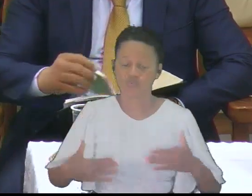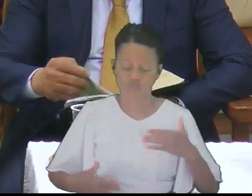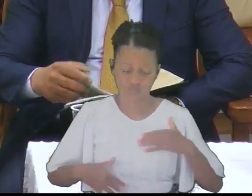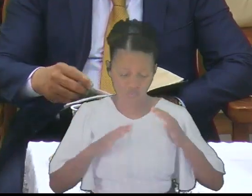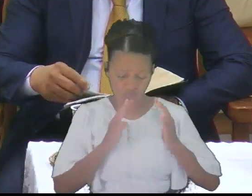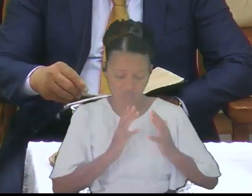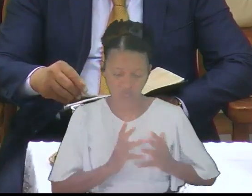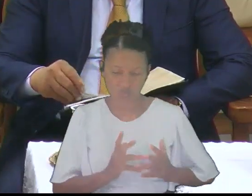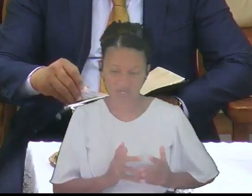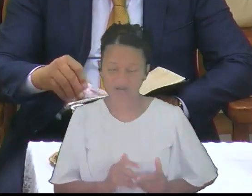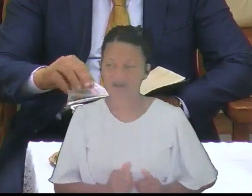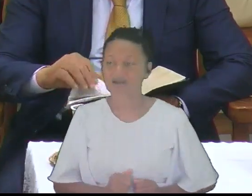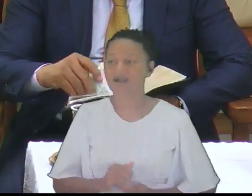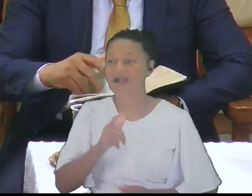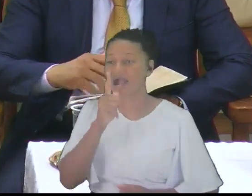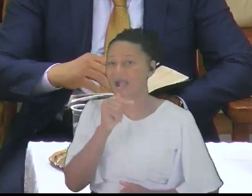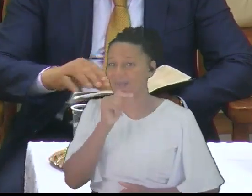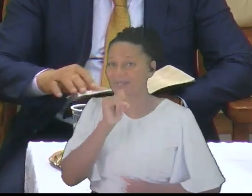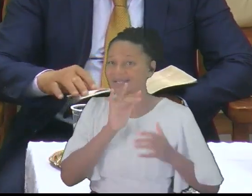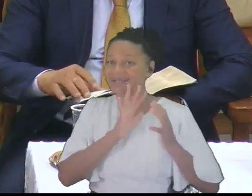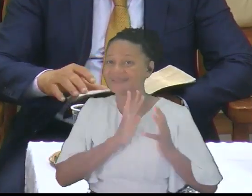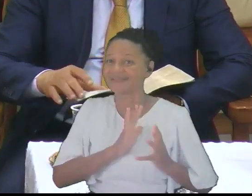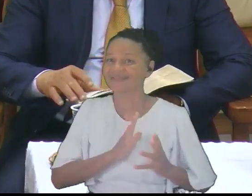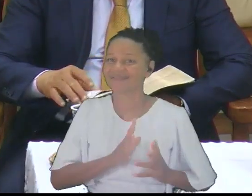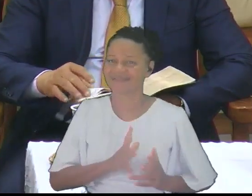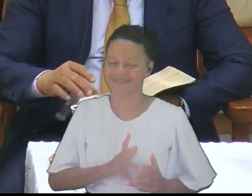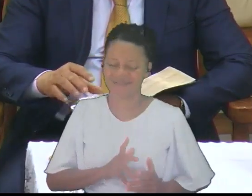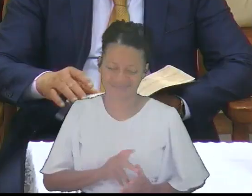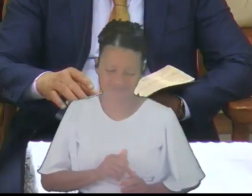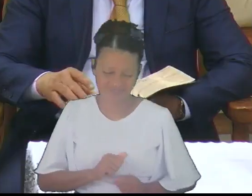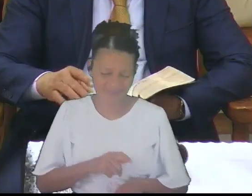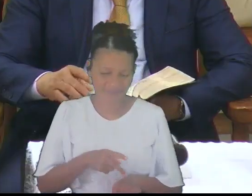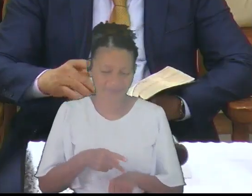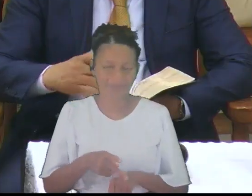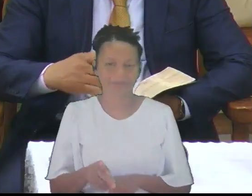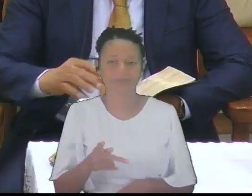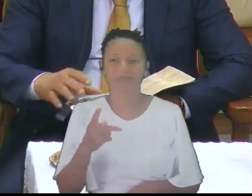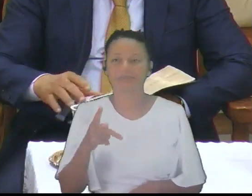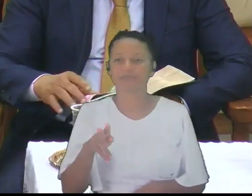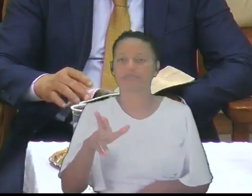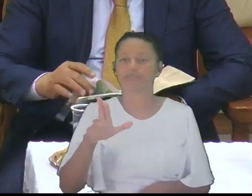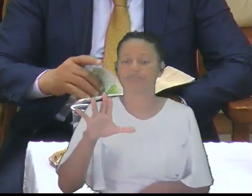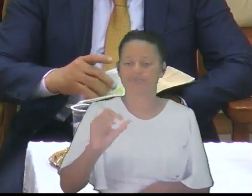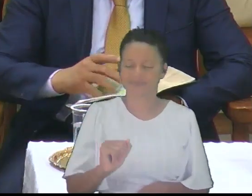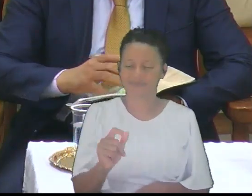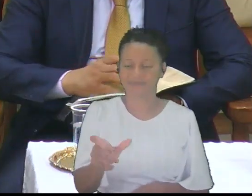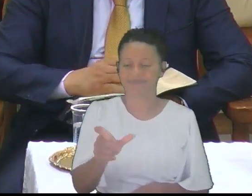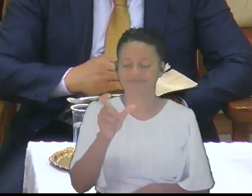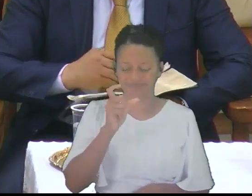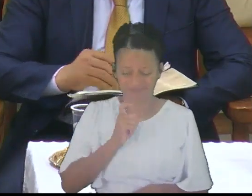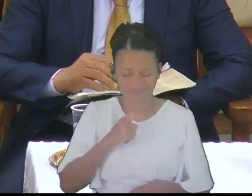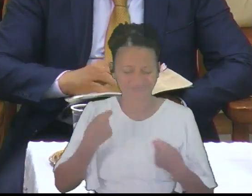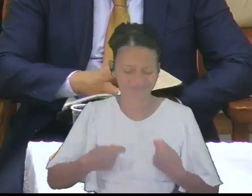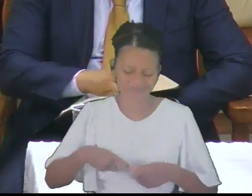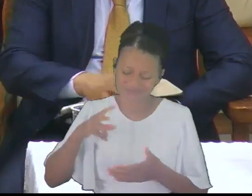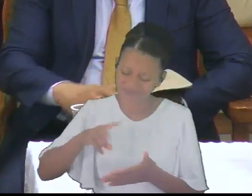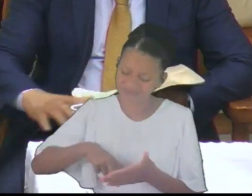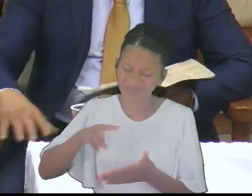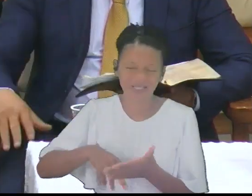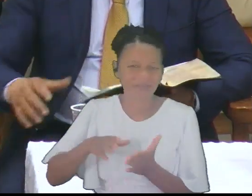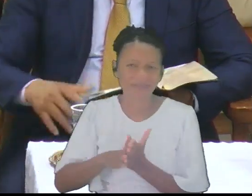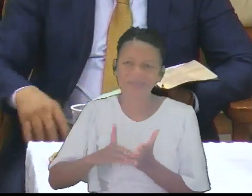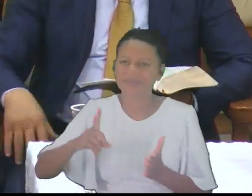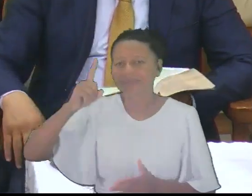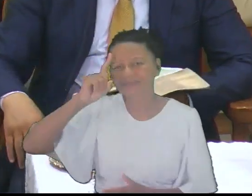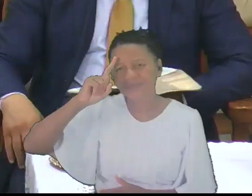água limpa. Aleluia. Água pura é a palavra de Deus, irmãos. Nós temos que ler a Bíblia todo dia.